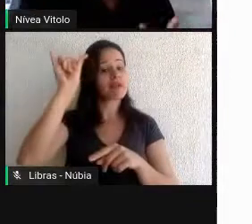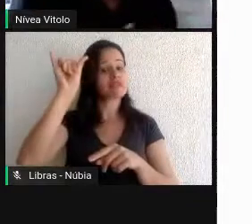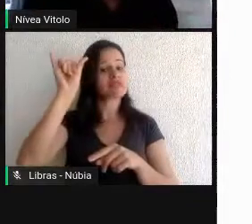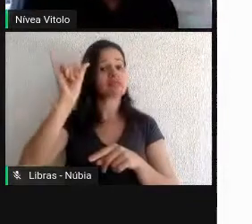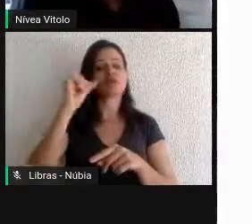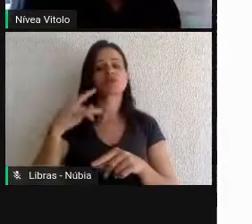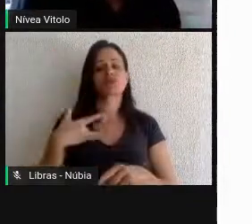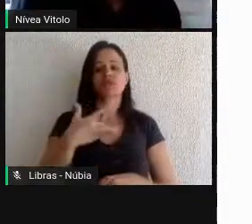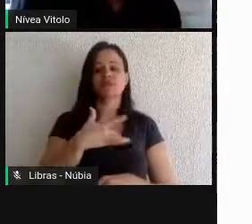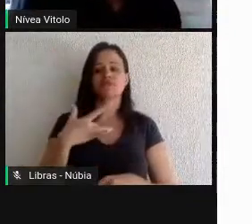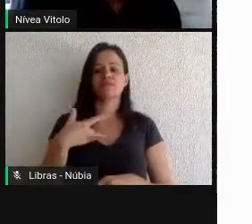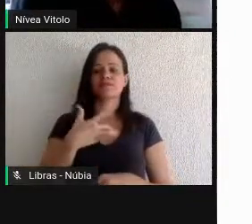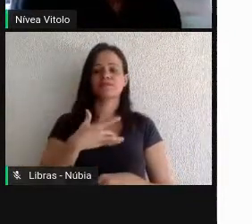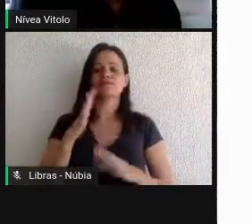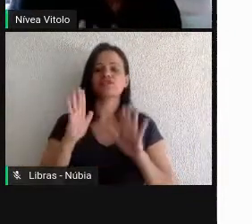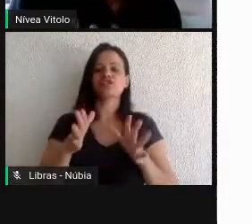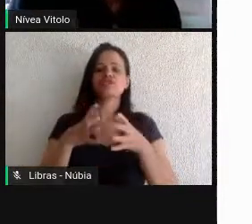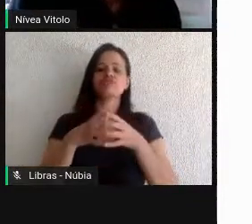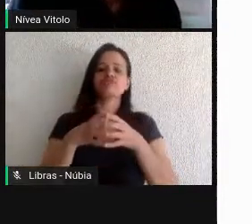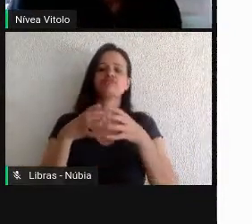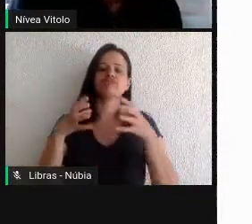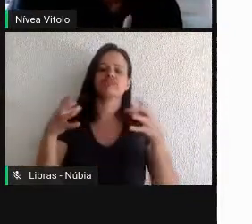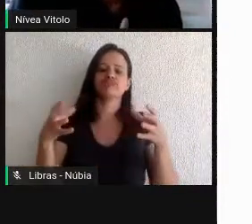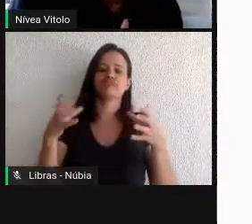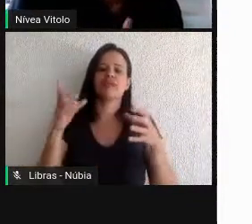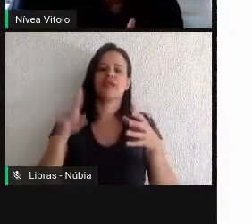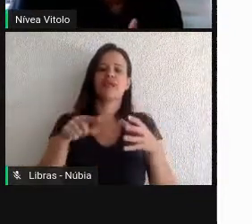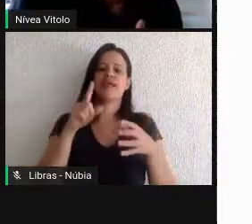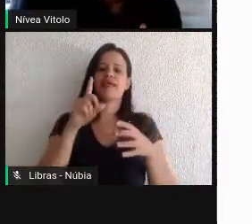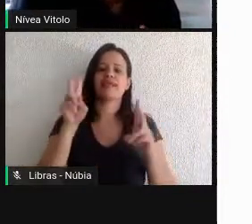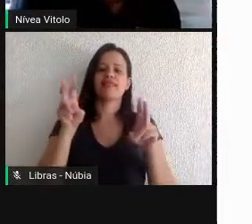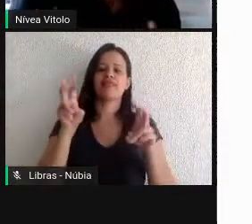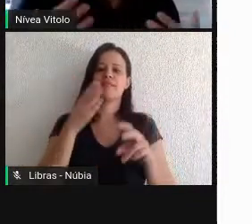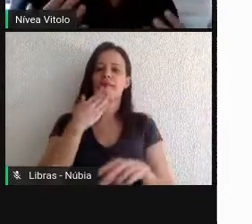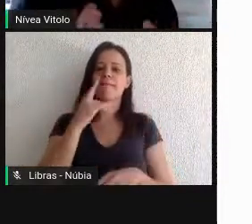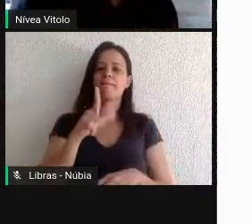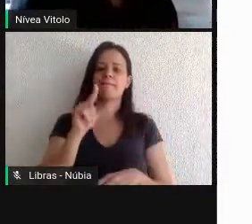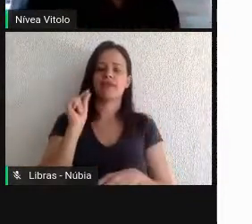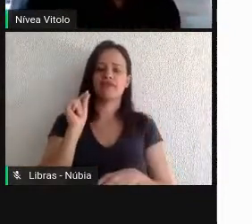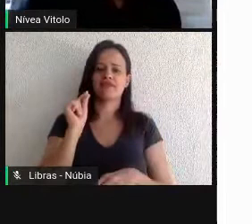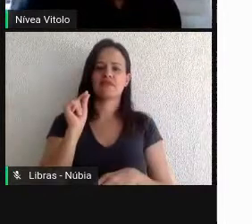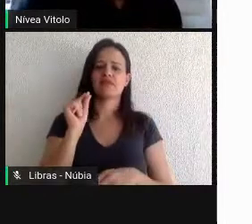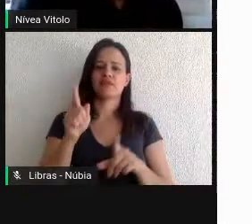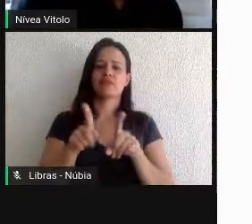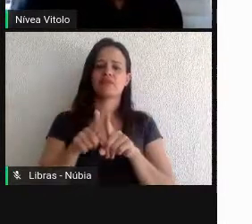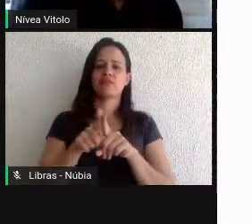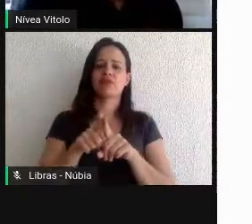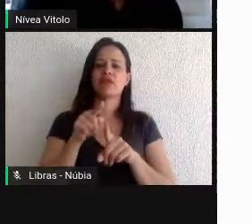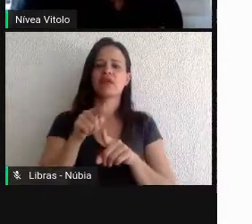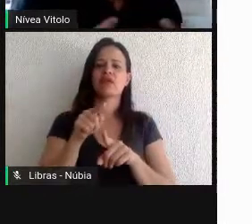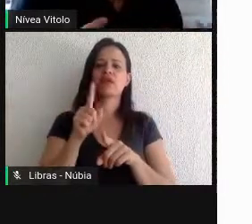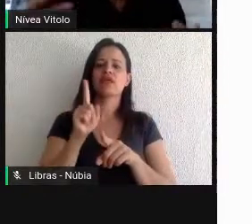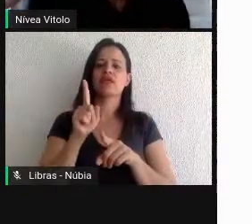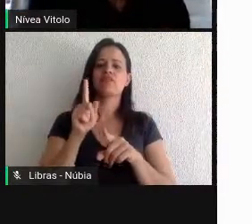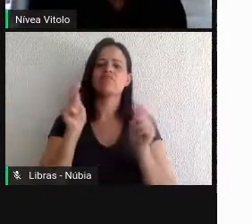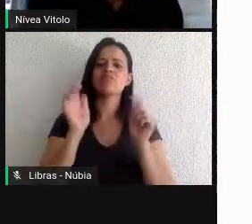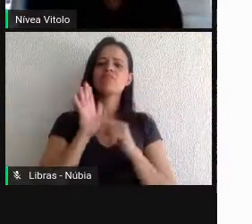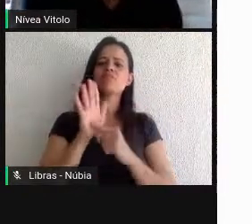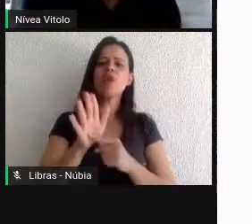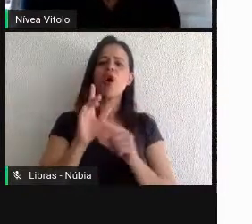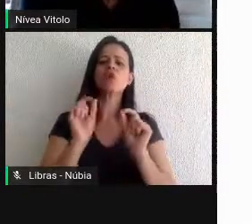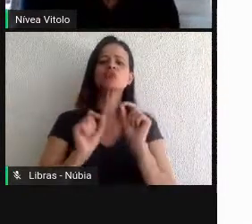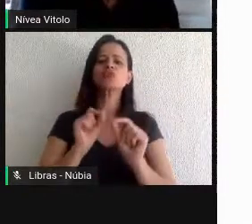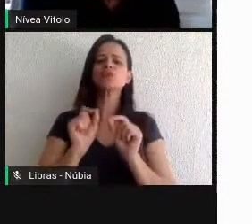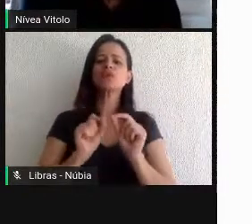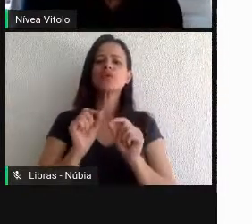os diversos condicionantes da saúde, foi o tema preferido aí dos dois atores, e isso nos dá um indicativo de que nós saímos